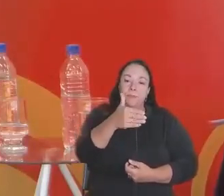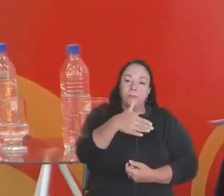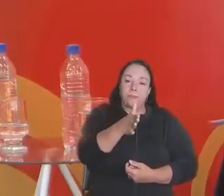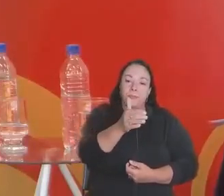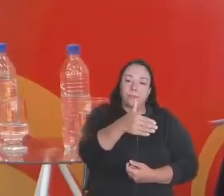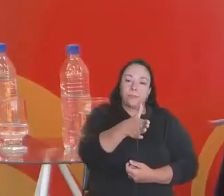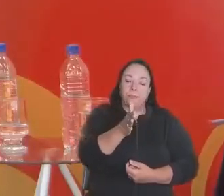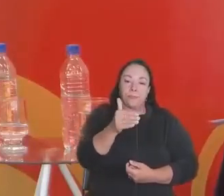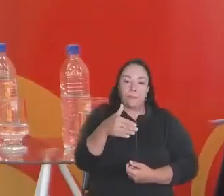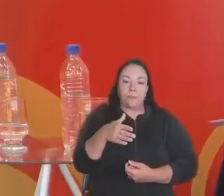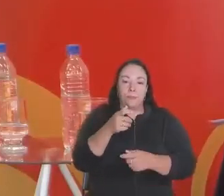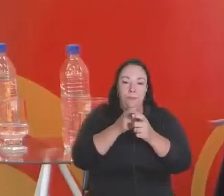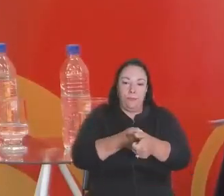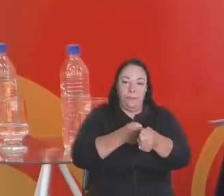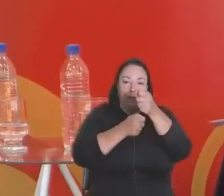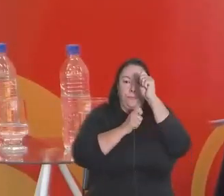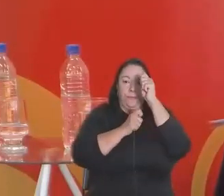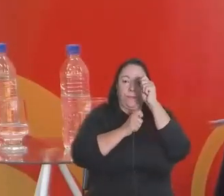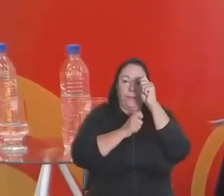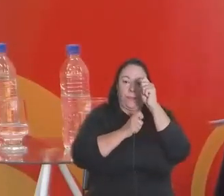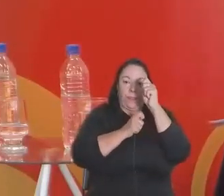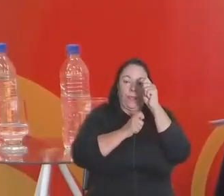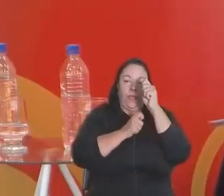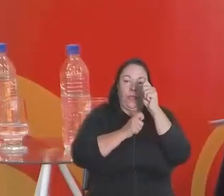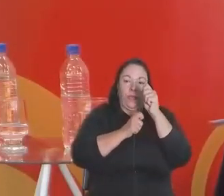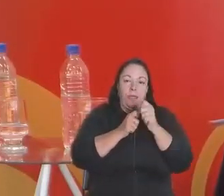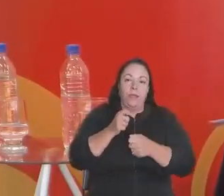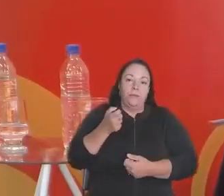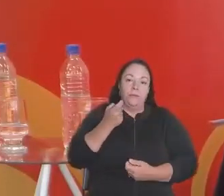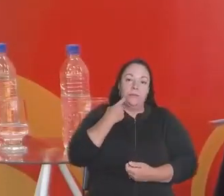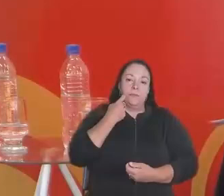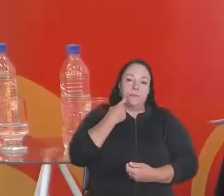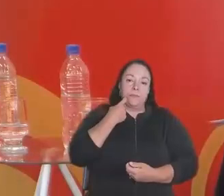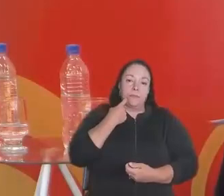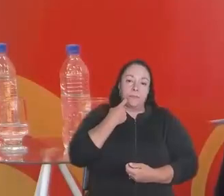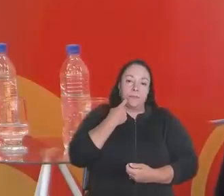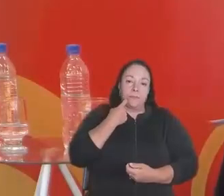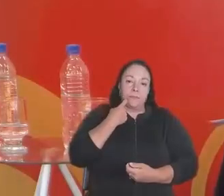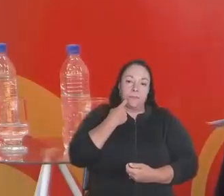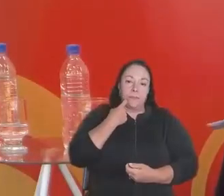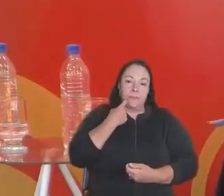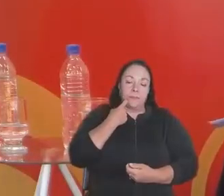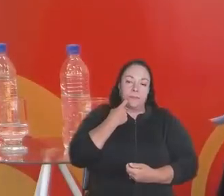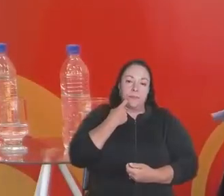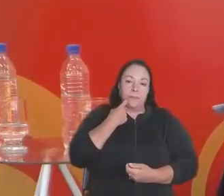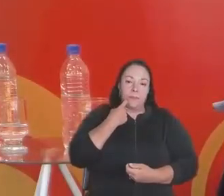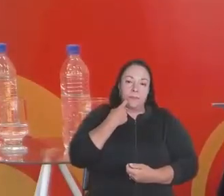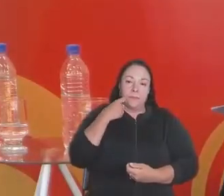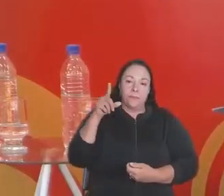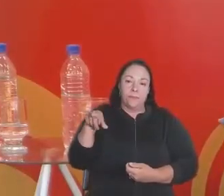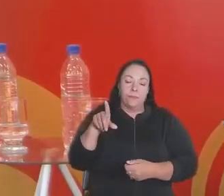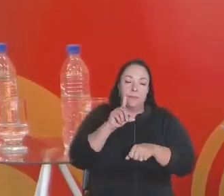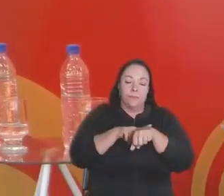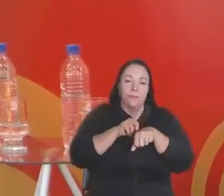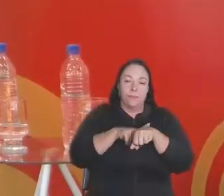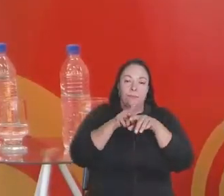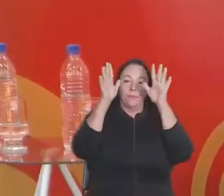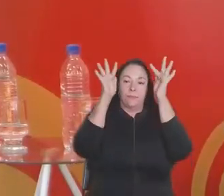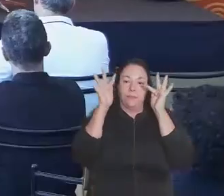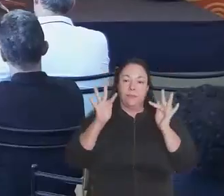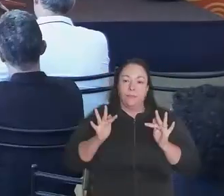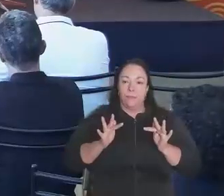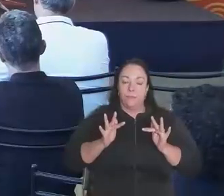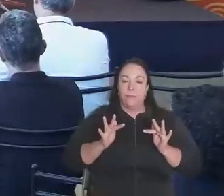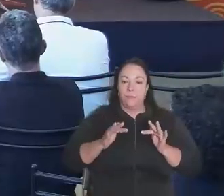peixes. Enfim, está registrado no livro. Também me deixou muita lembrança. Como você diz muito bem no